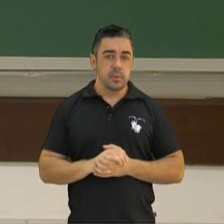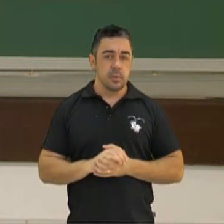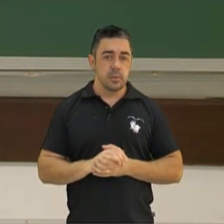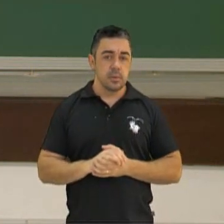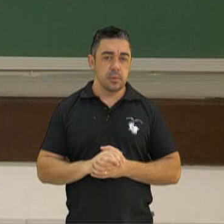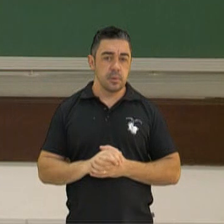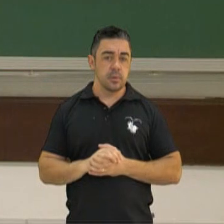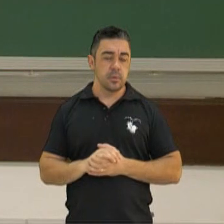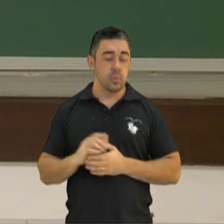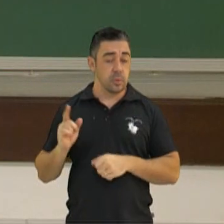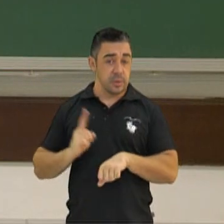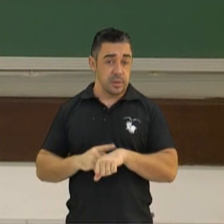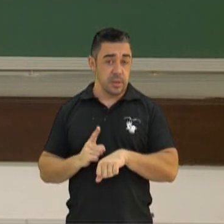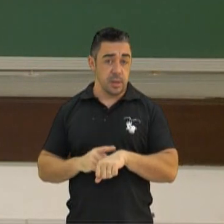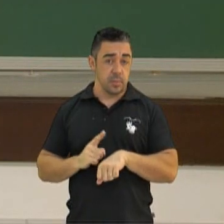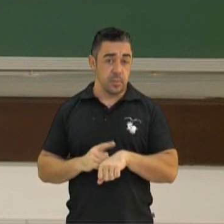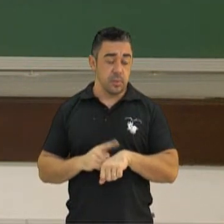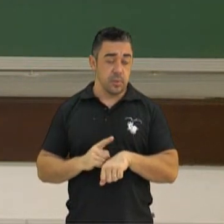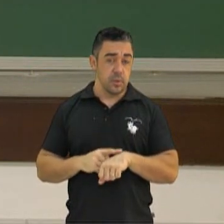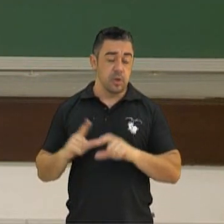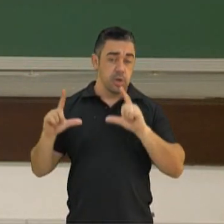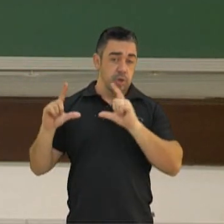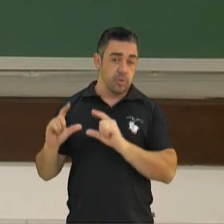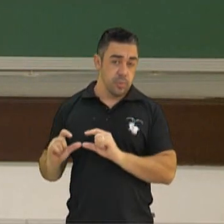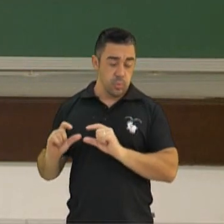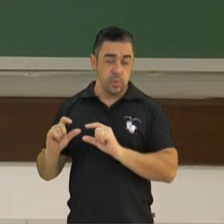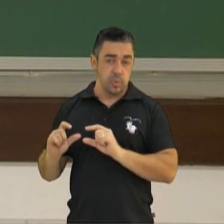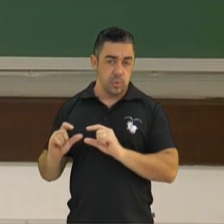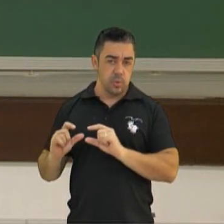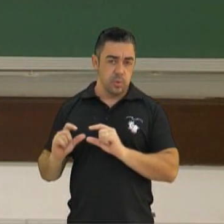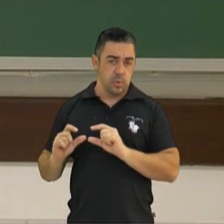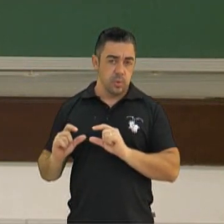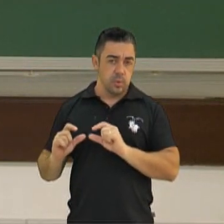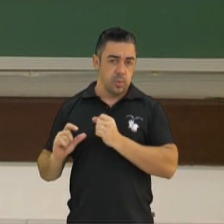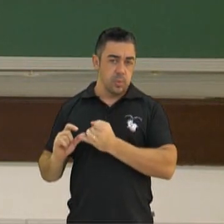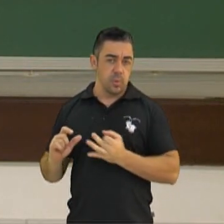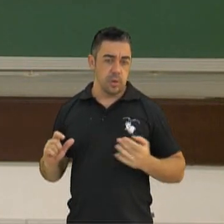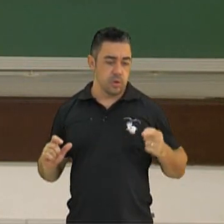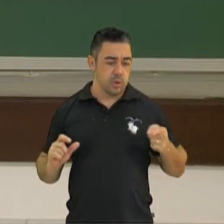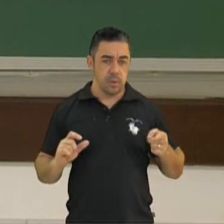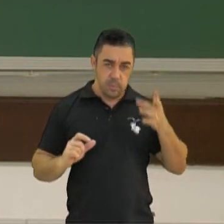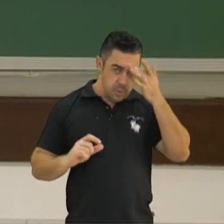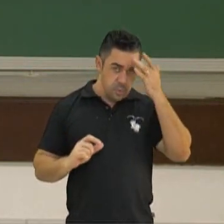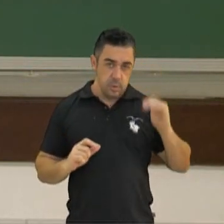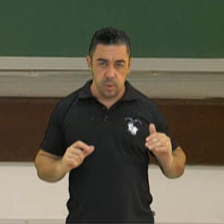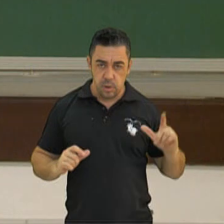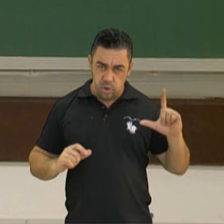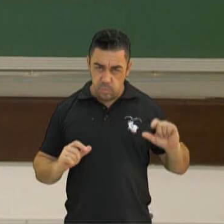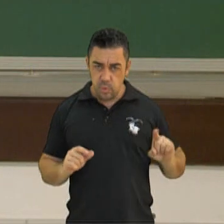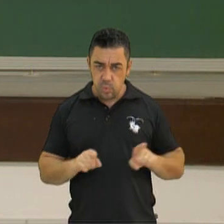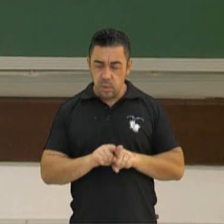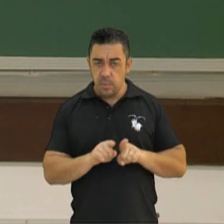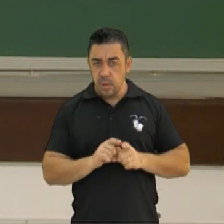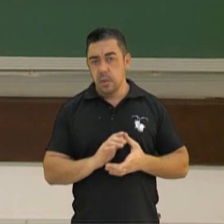Vamos começar pelo tempo. O tempo de entrega diminuiu. Será que o número de costureiras também tem que